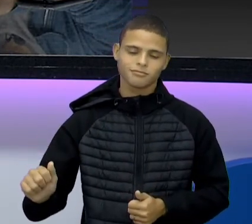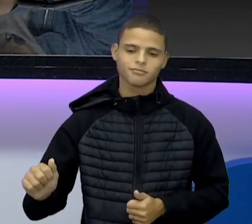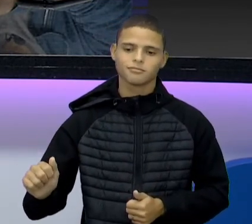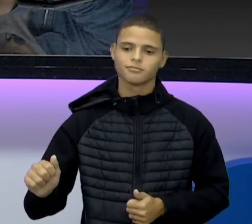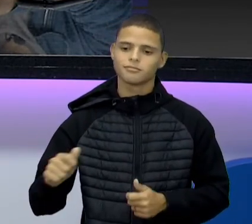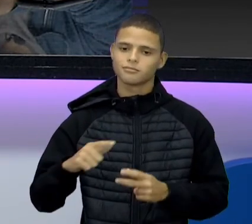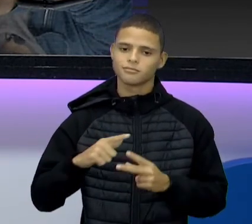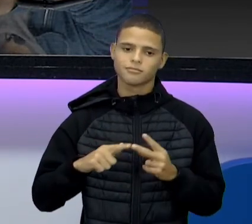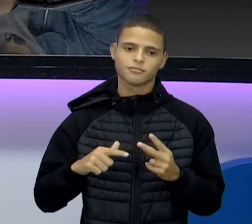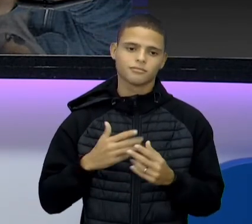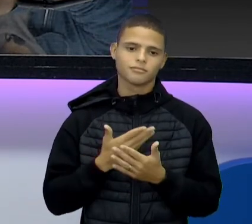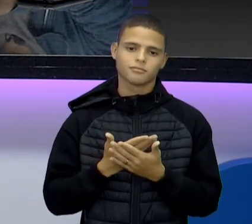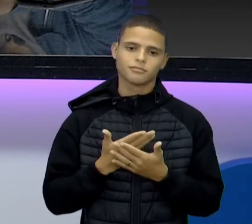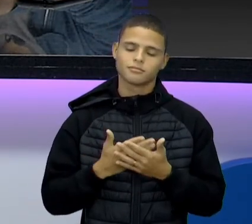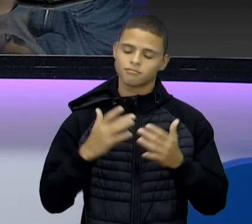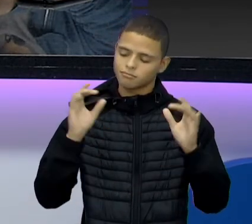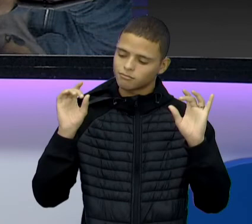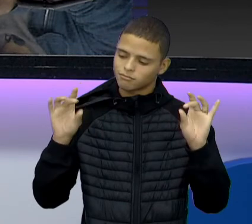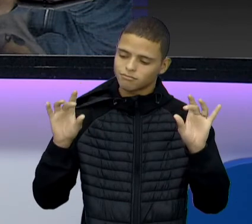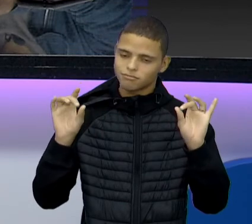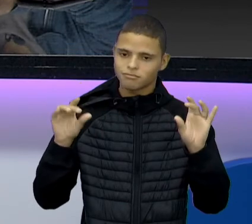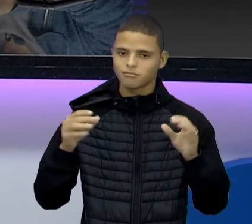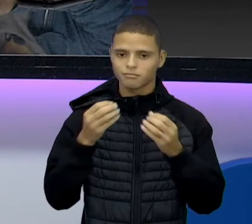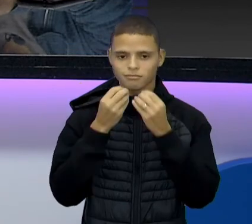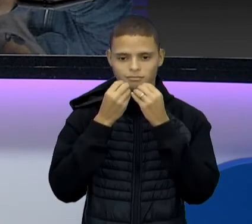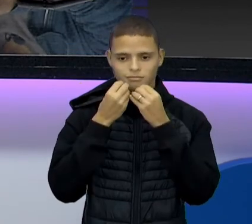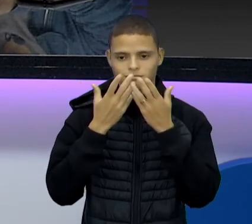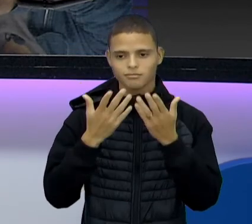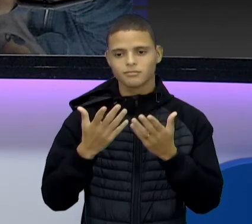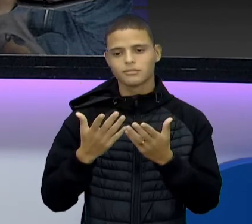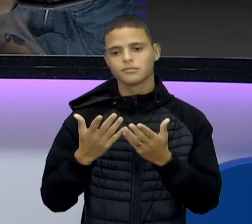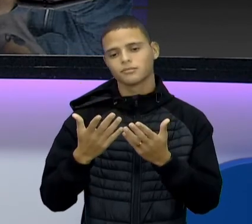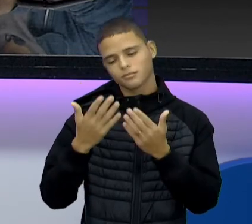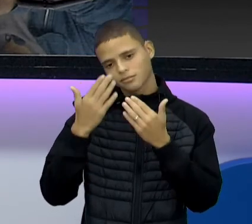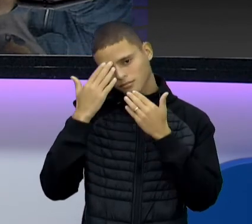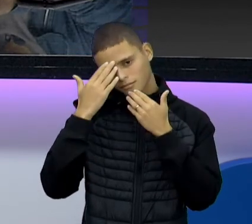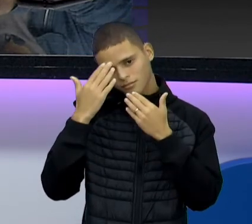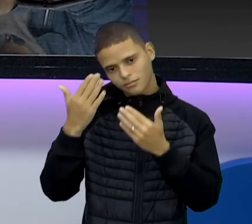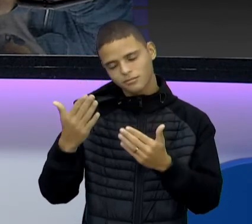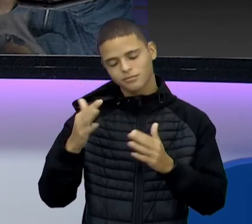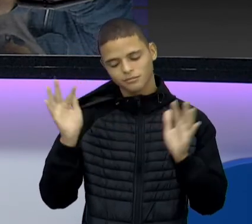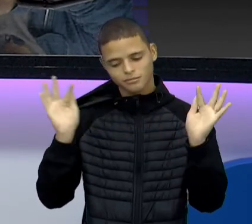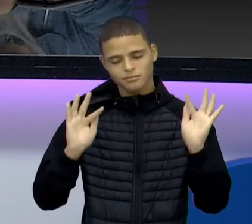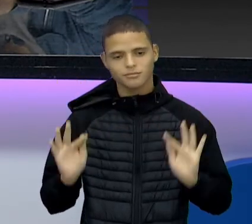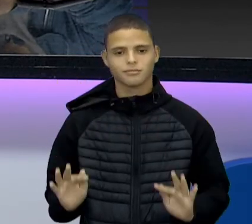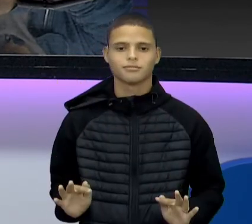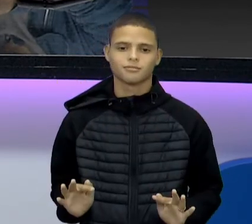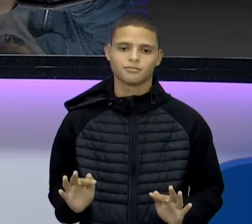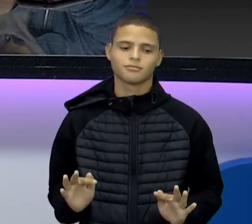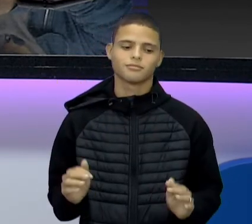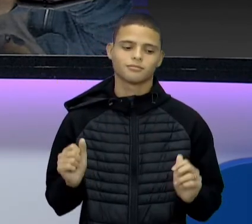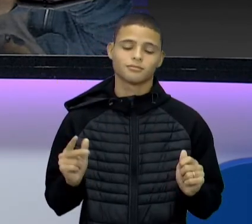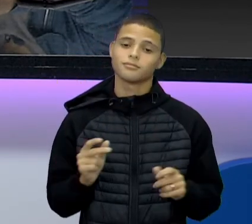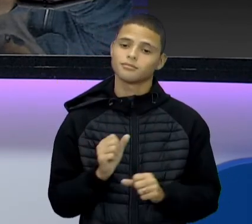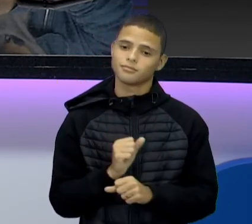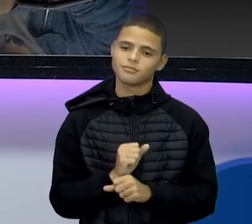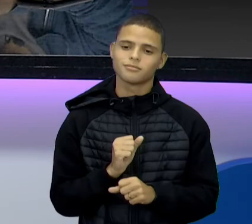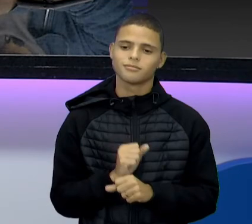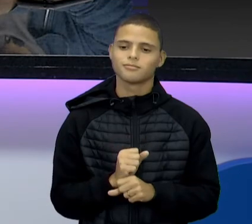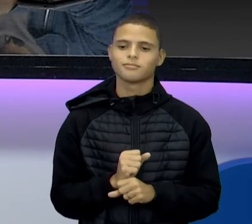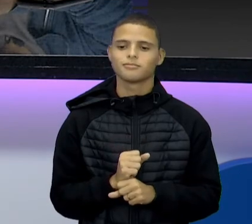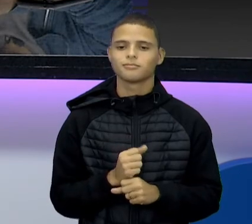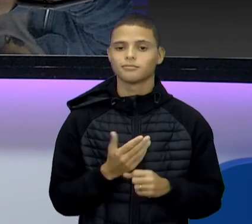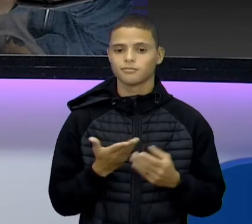2 últimas aulas, não desmerecendo dos meus outros colegas, foi muito, muito gratificante. Estou muito, muito feliz mesmo. Espero que